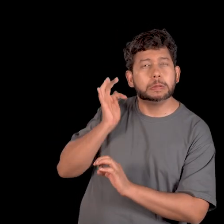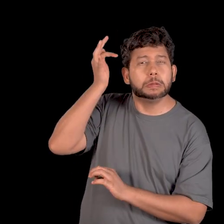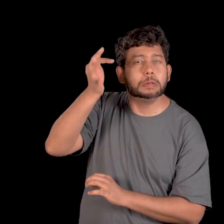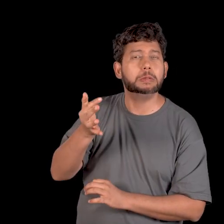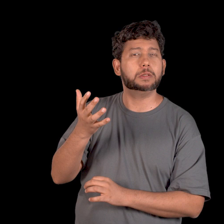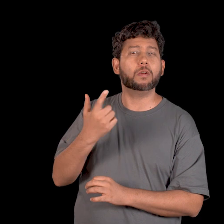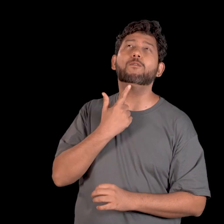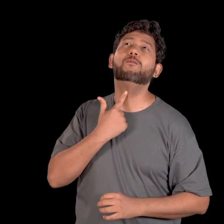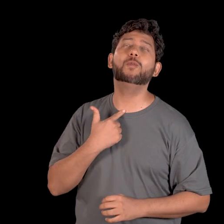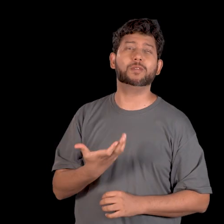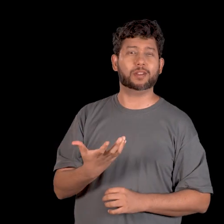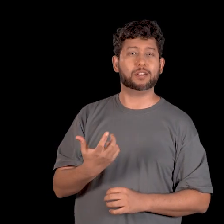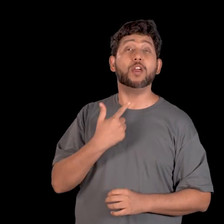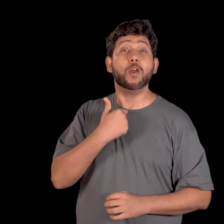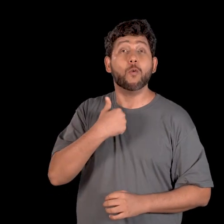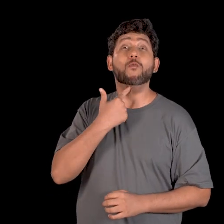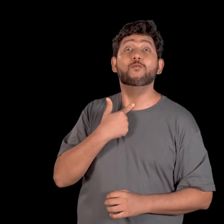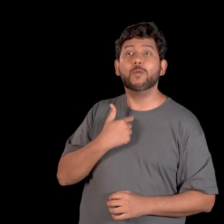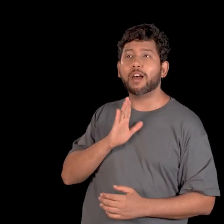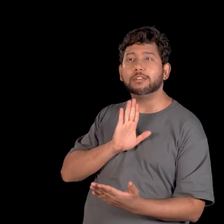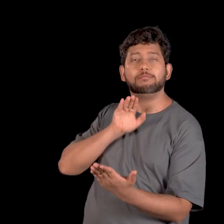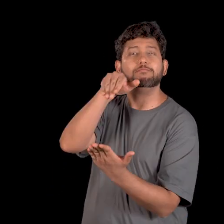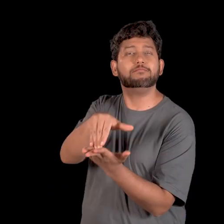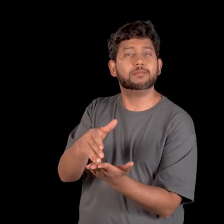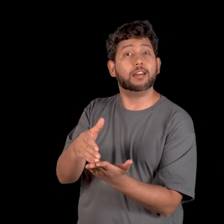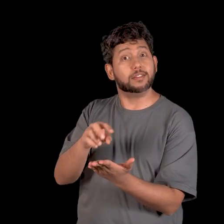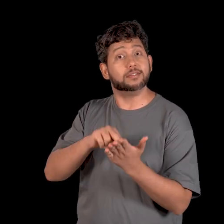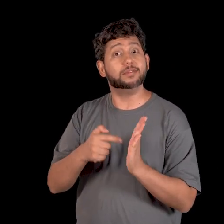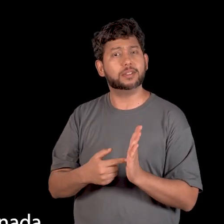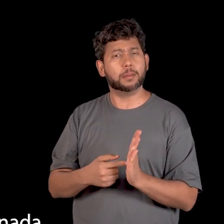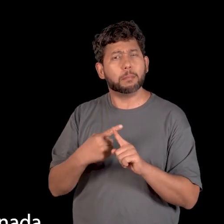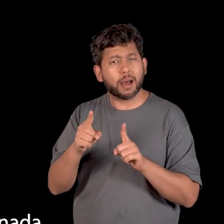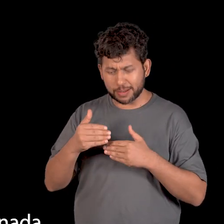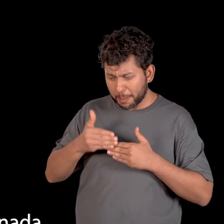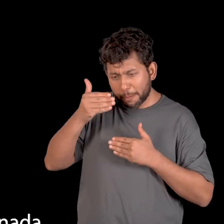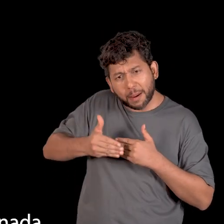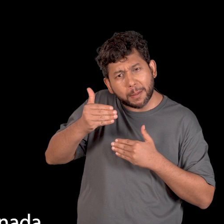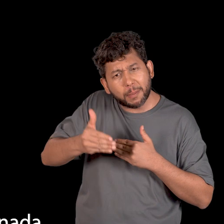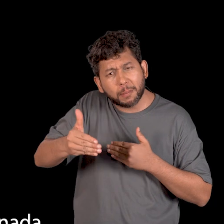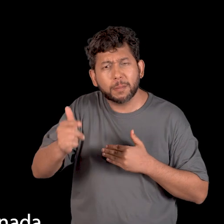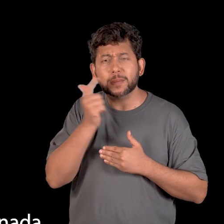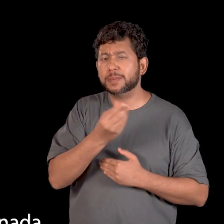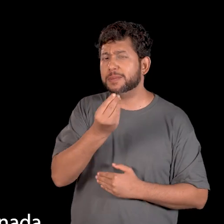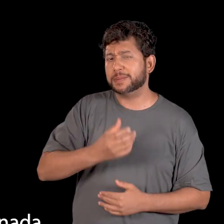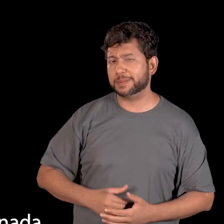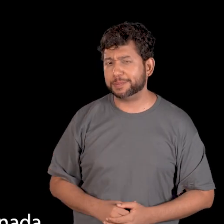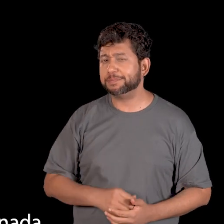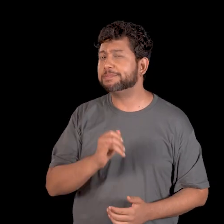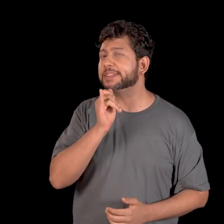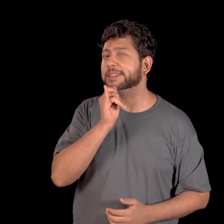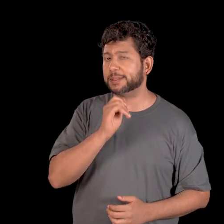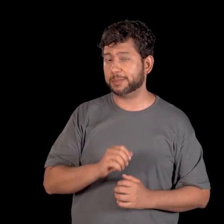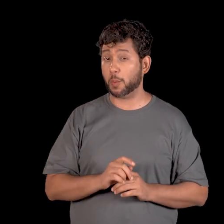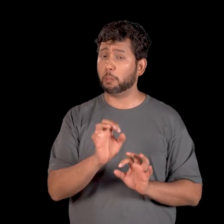podemos dizer que um projeto tem muito a ver com o desejo de uma pessoa chegar em algum lugar, e o mais importante, como ela vai estruturar essa